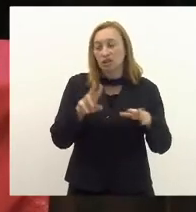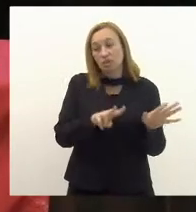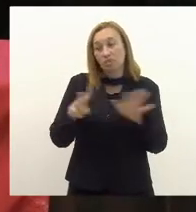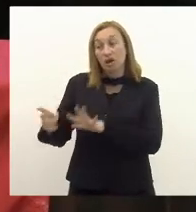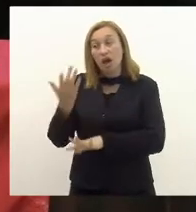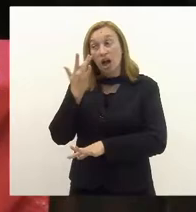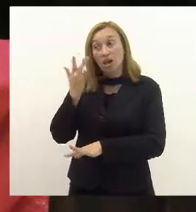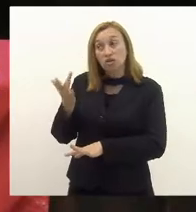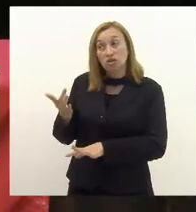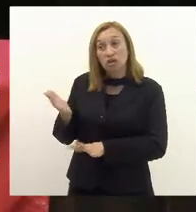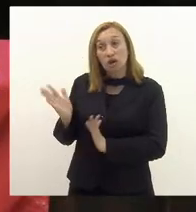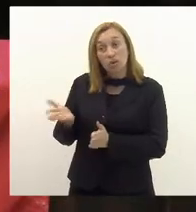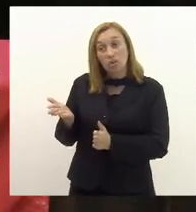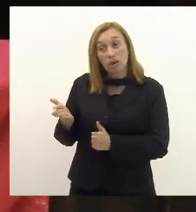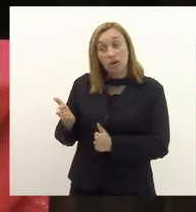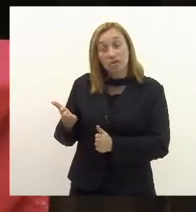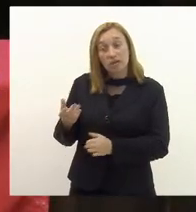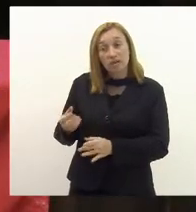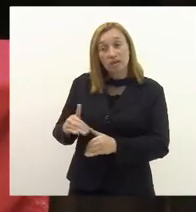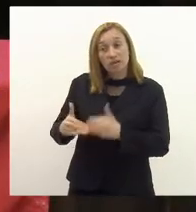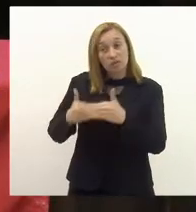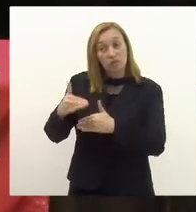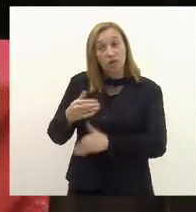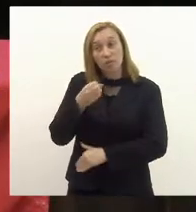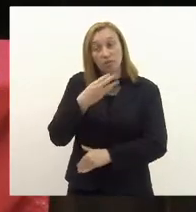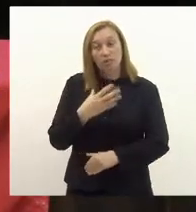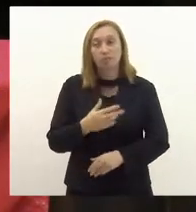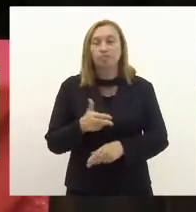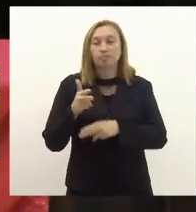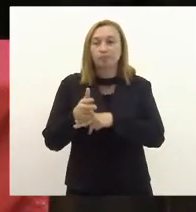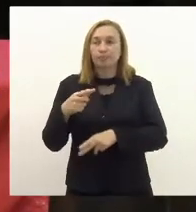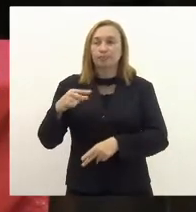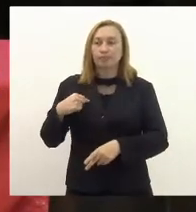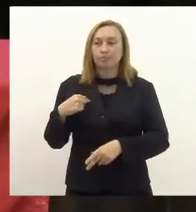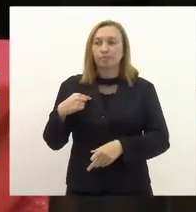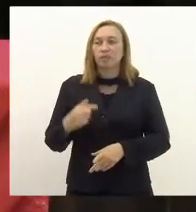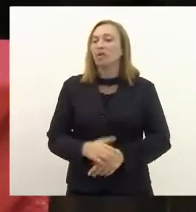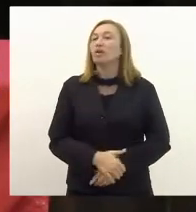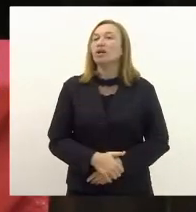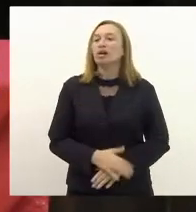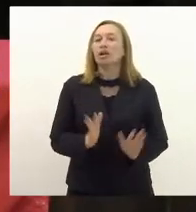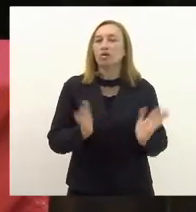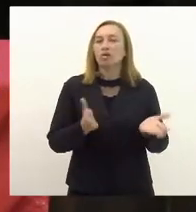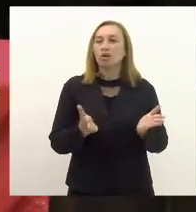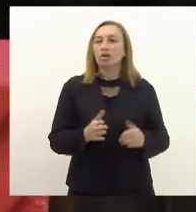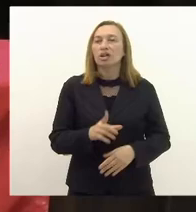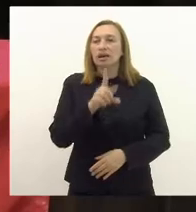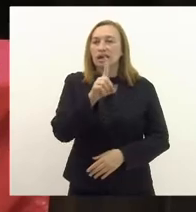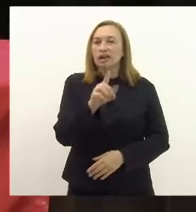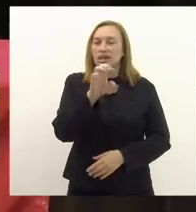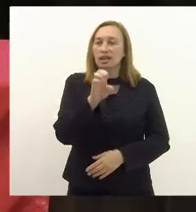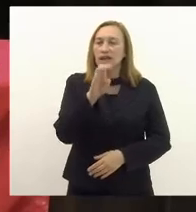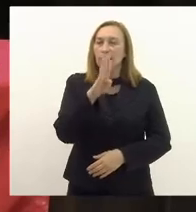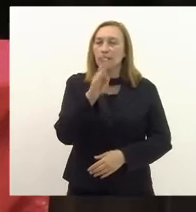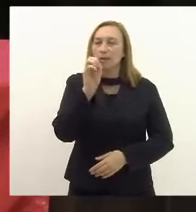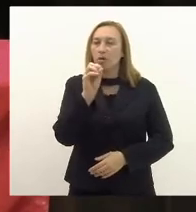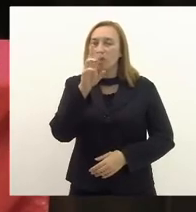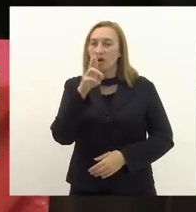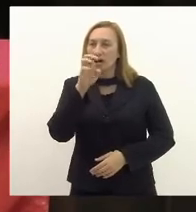Espero que dessa vez vá funcionar as câmeras. E agora, a Débora Ferreira